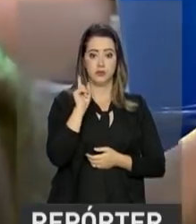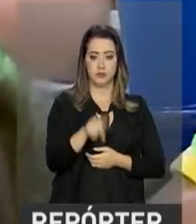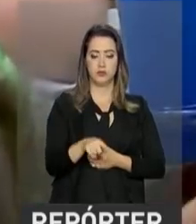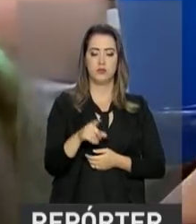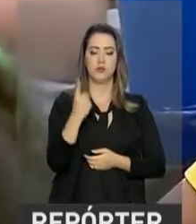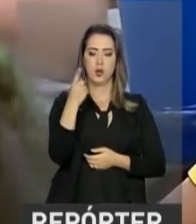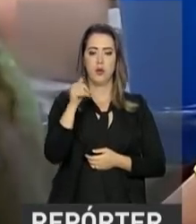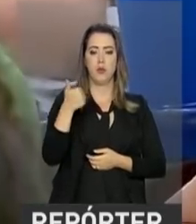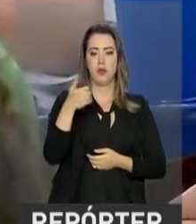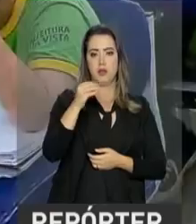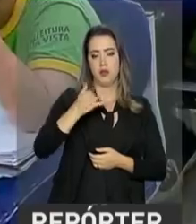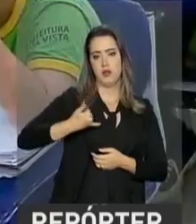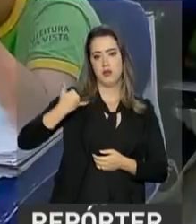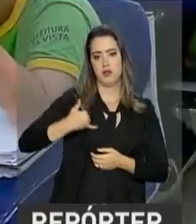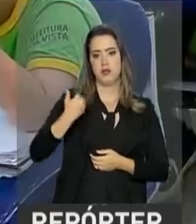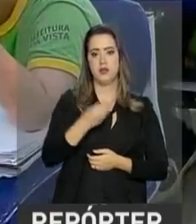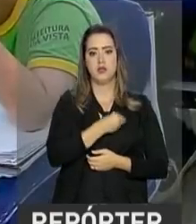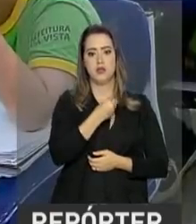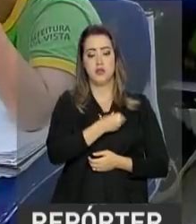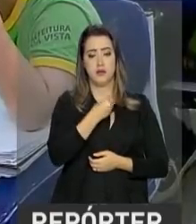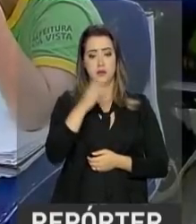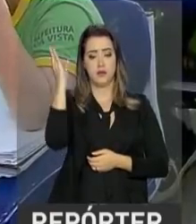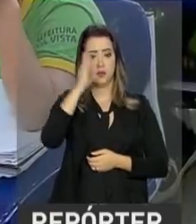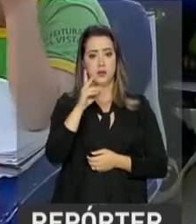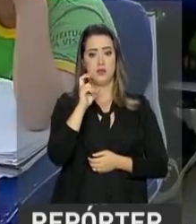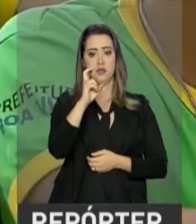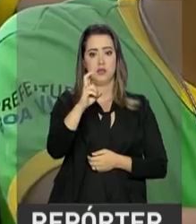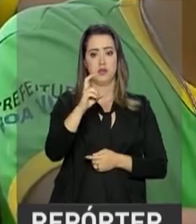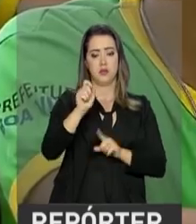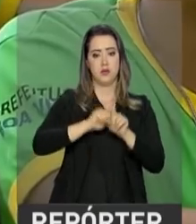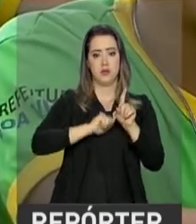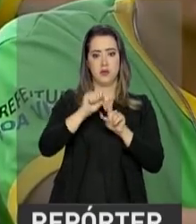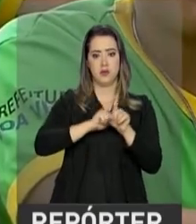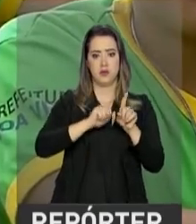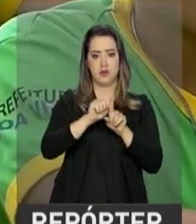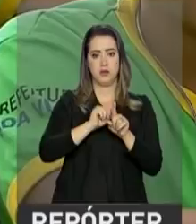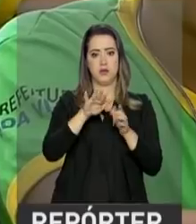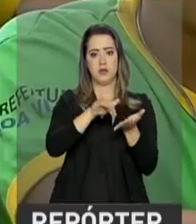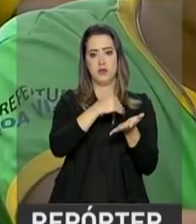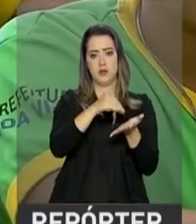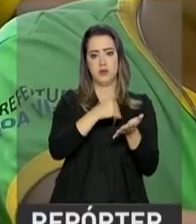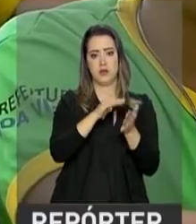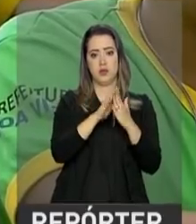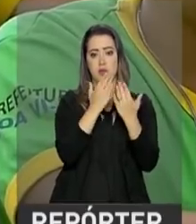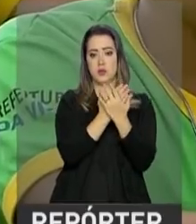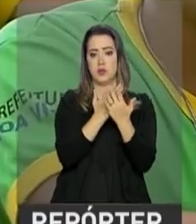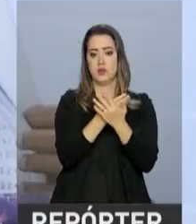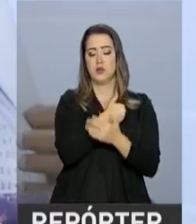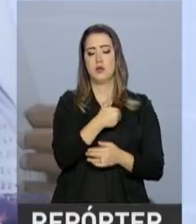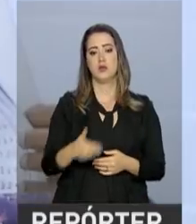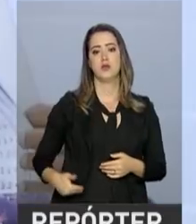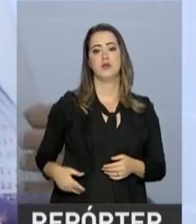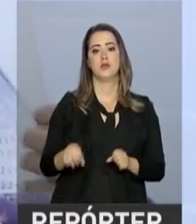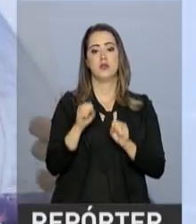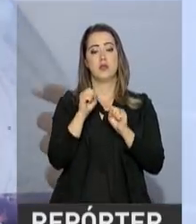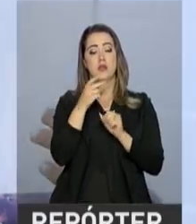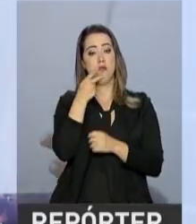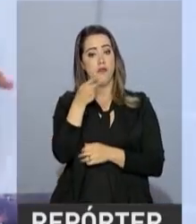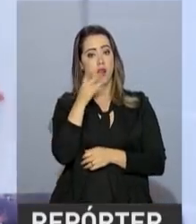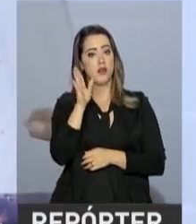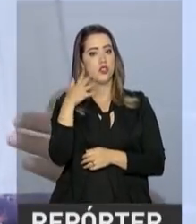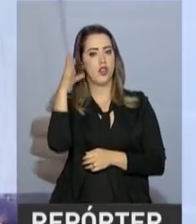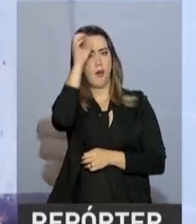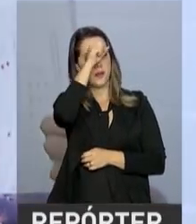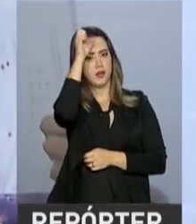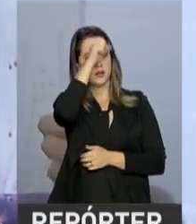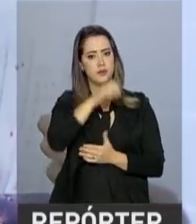tem 10 anos e mora no brasil há cinco meses em boa vista está matriculado em uma escola pública ele conta que já aprendeu muito a